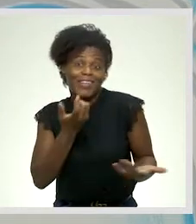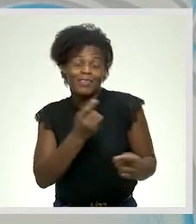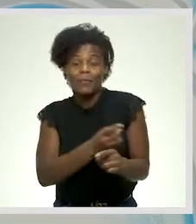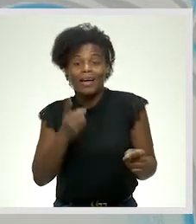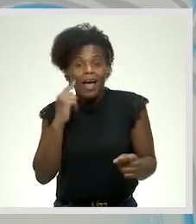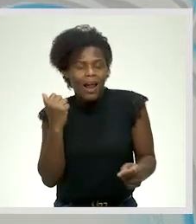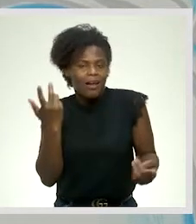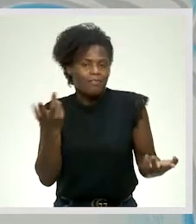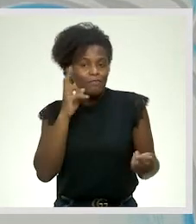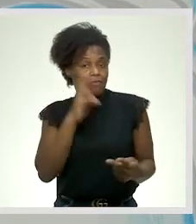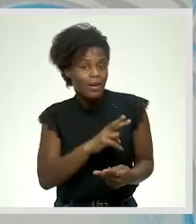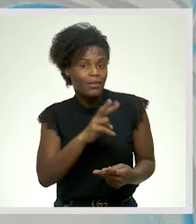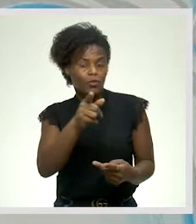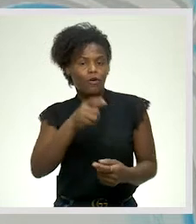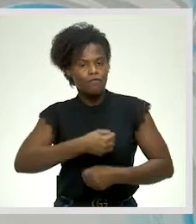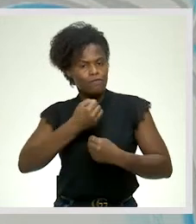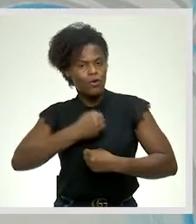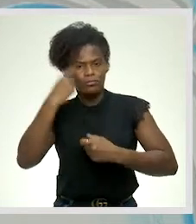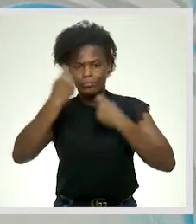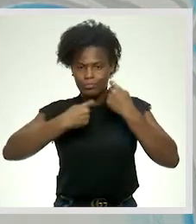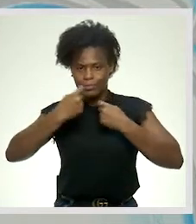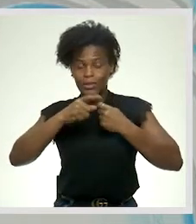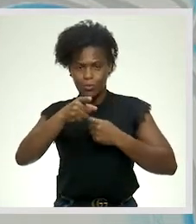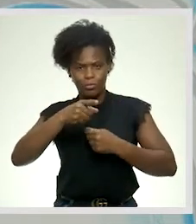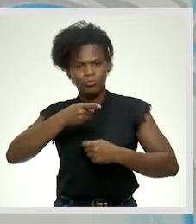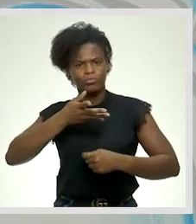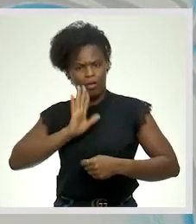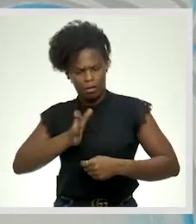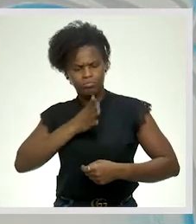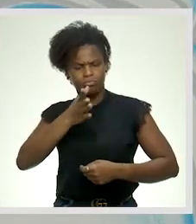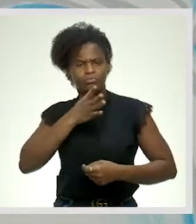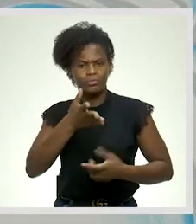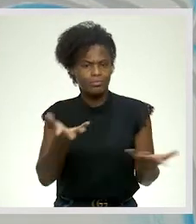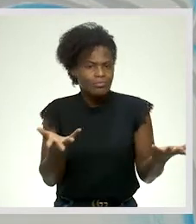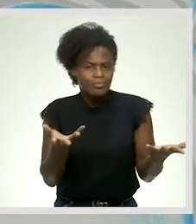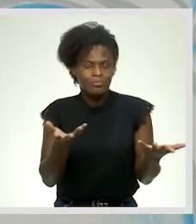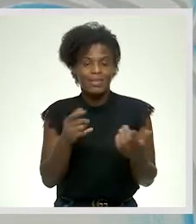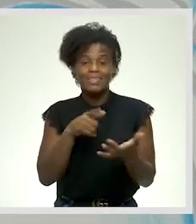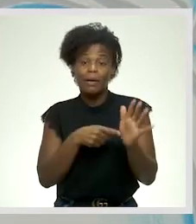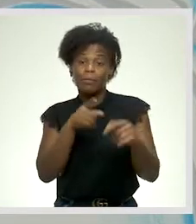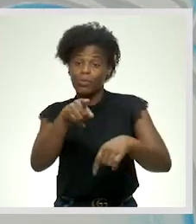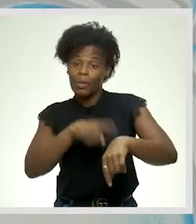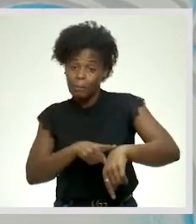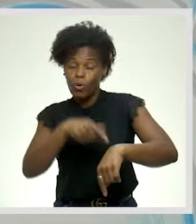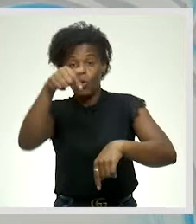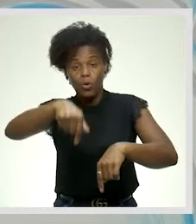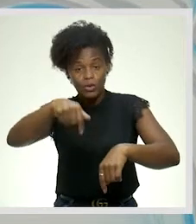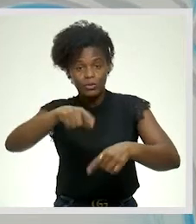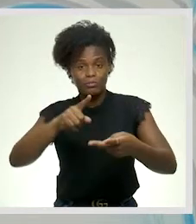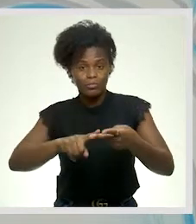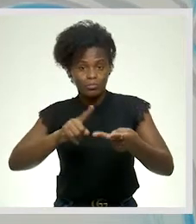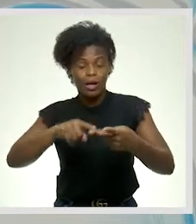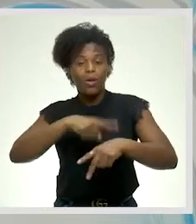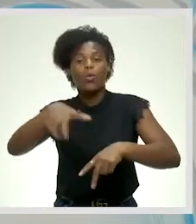vai notar na sua força de expressão que você está sendo assertivo. Veja, você deu tempo hoje. você